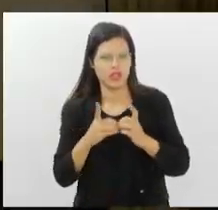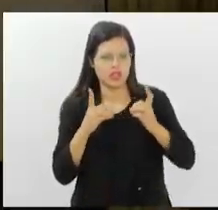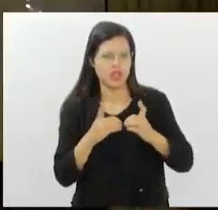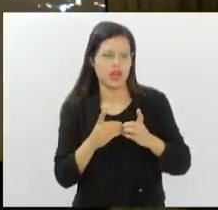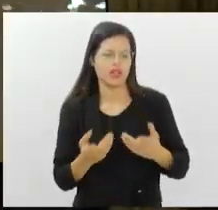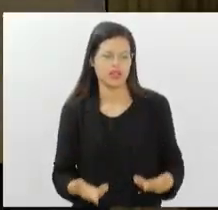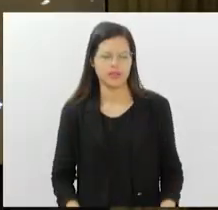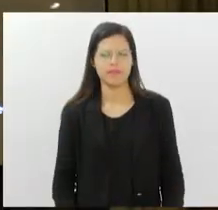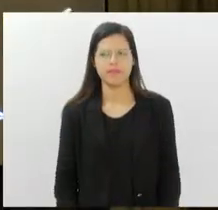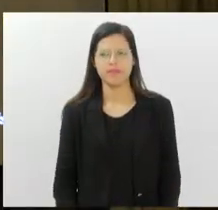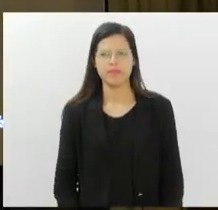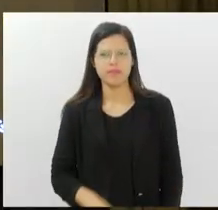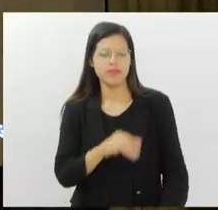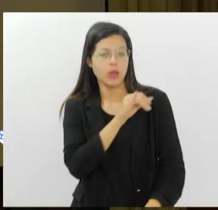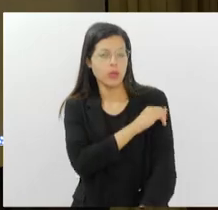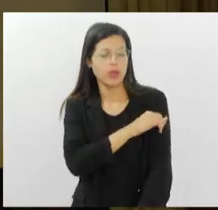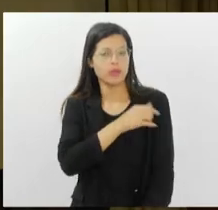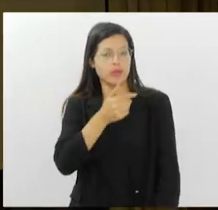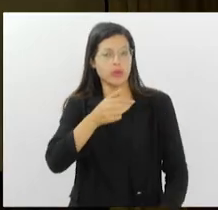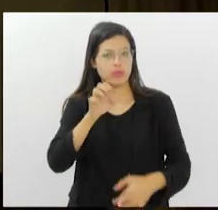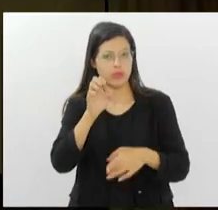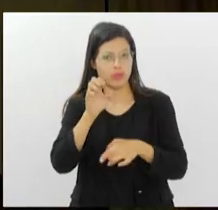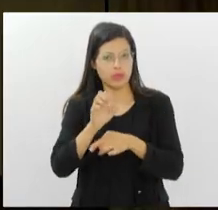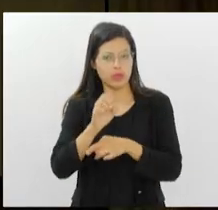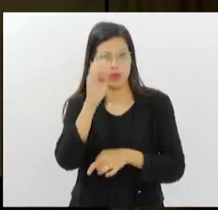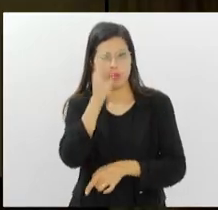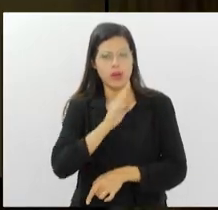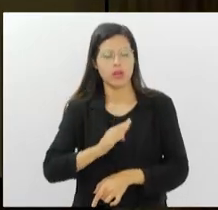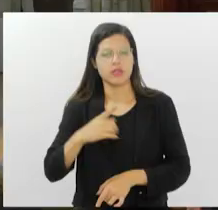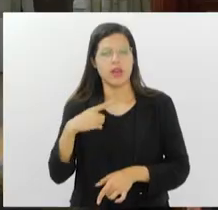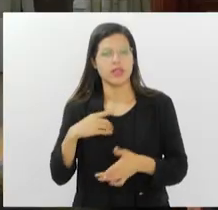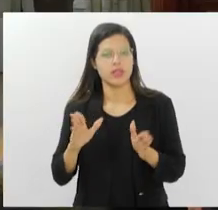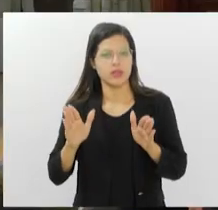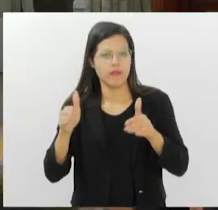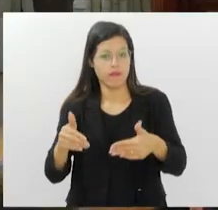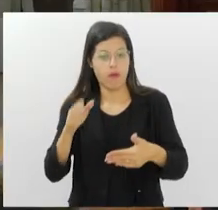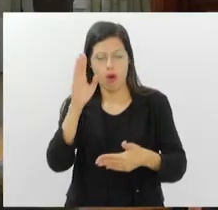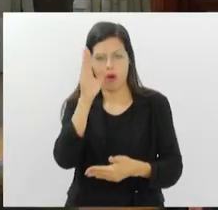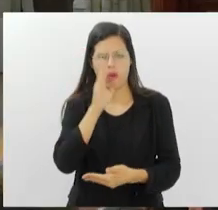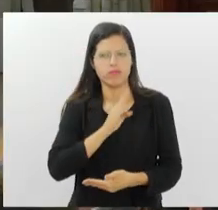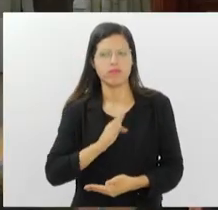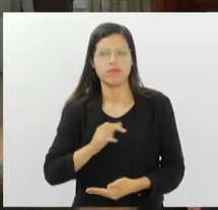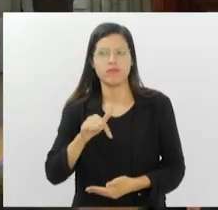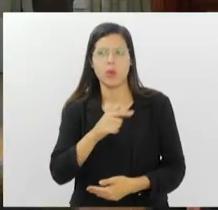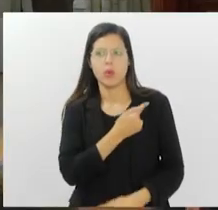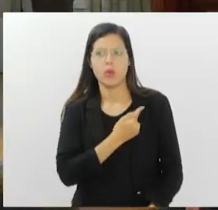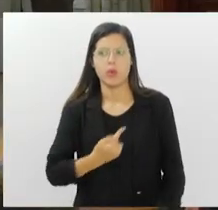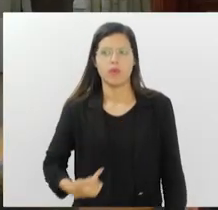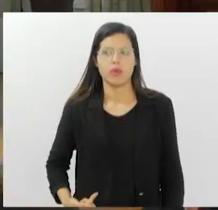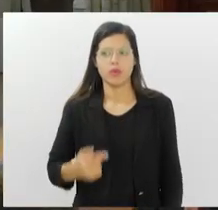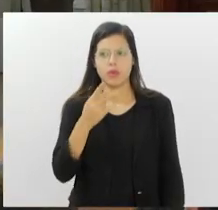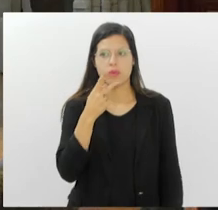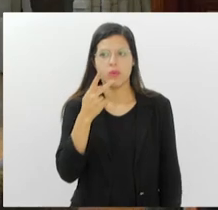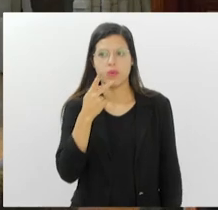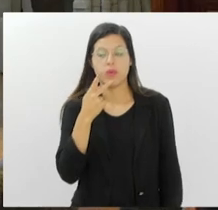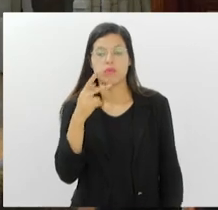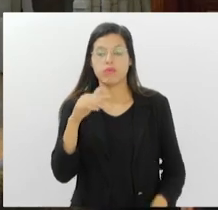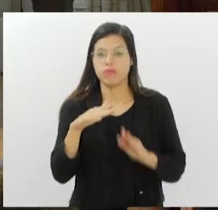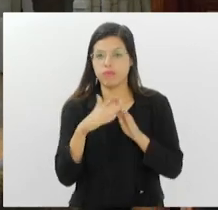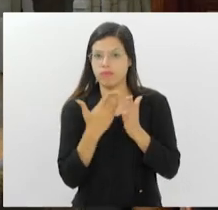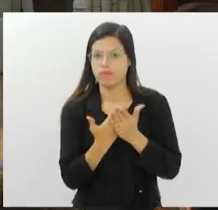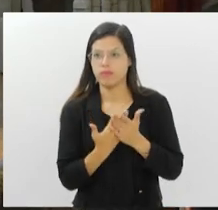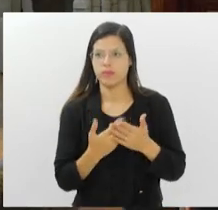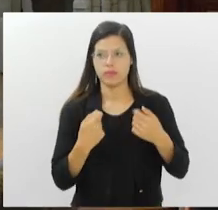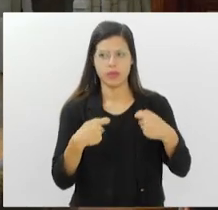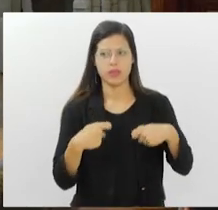Rio é o segundo estado da federação a promover o Fórum Nacional. O governador destacou que a escola tem que ser um lugar livre,